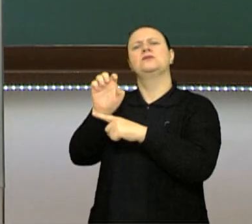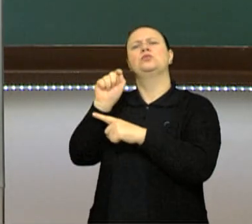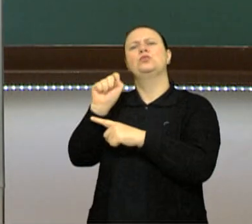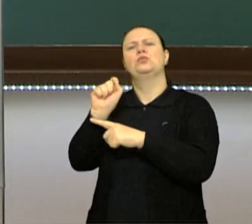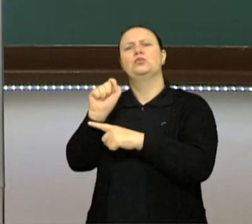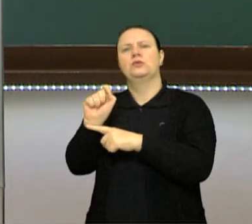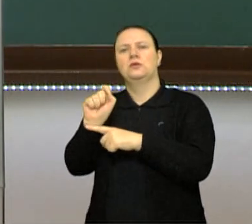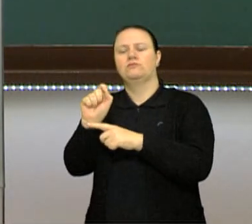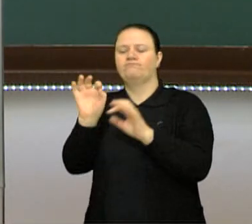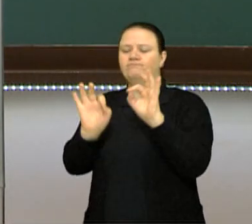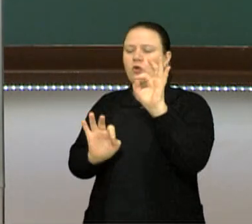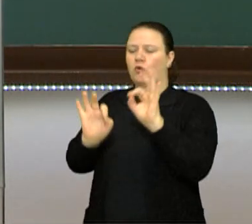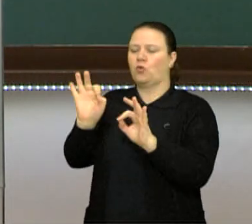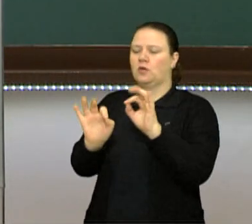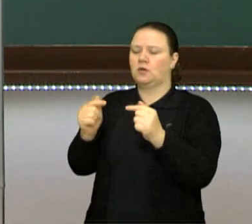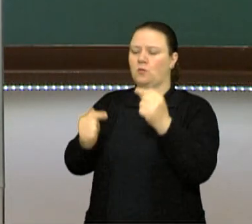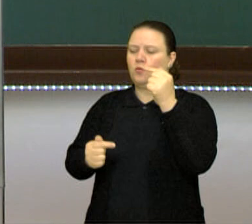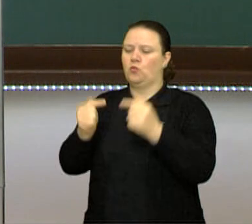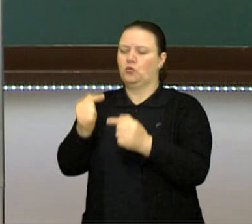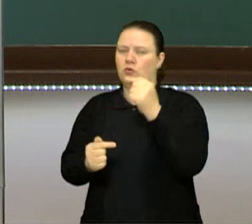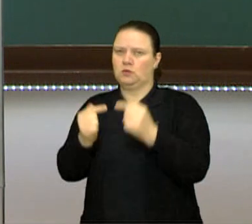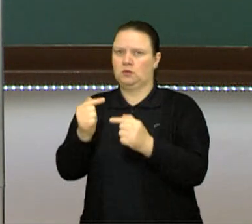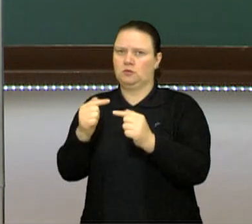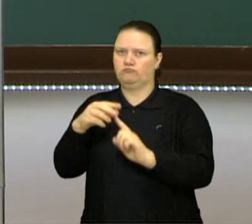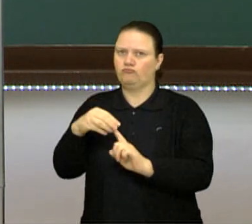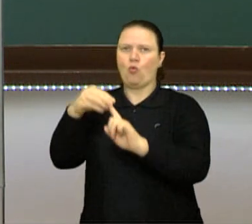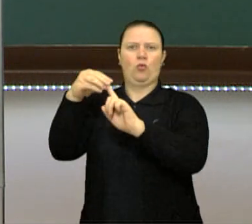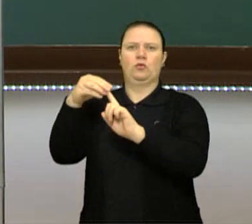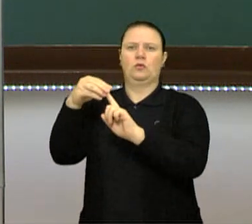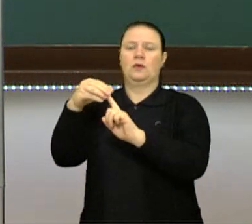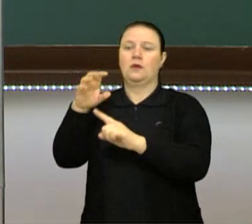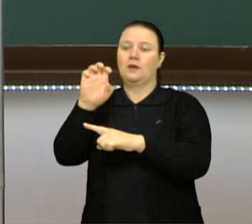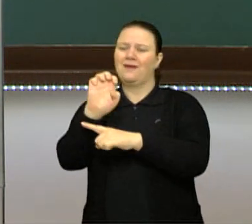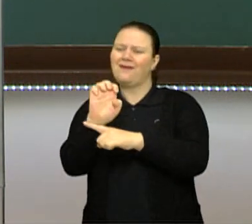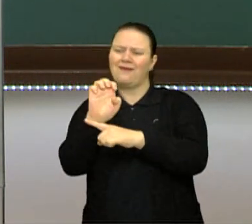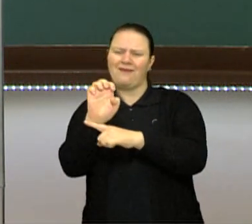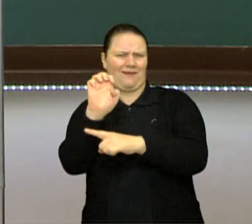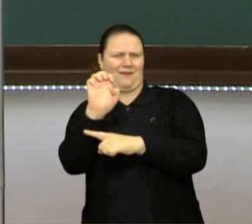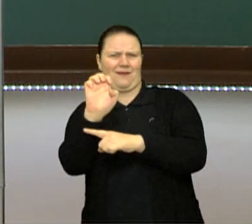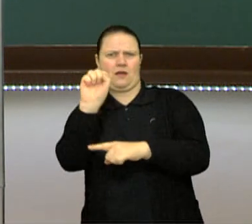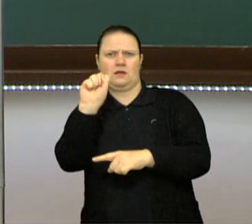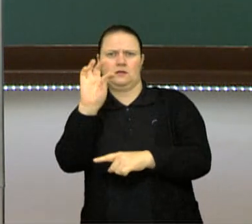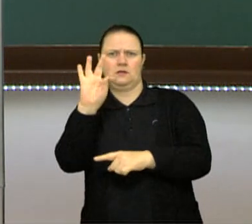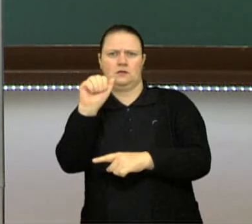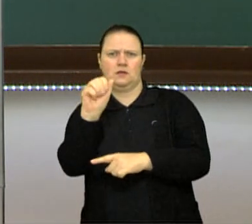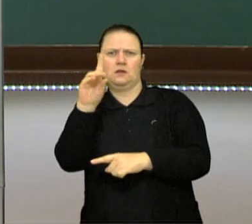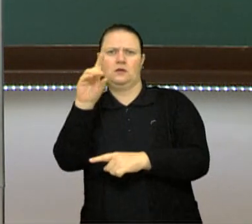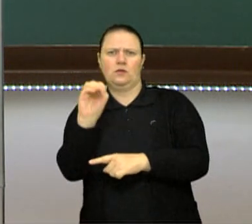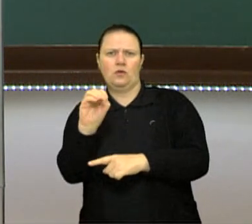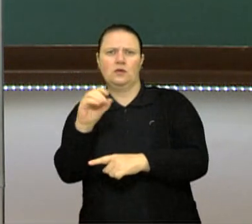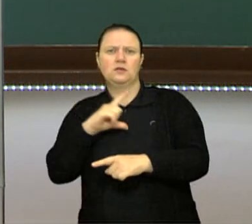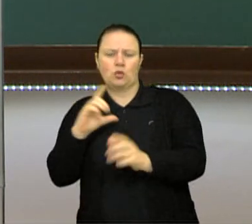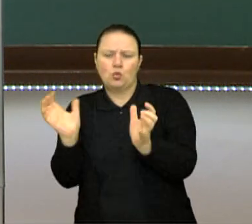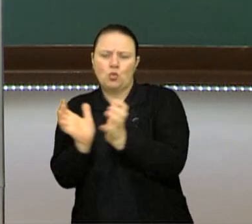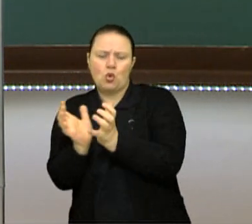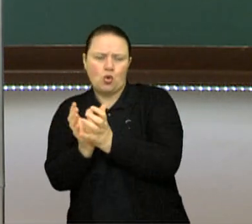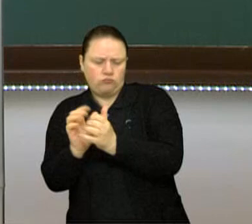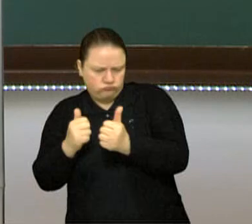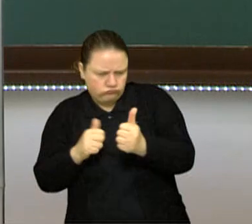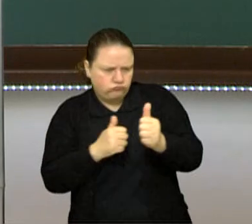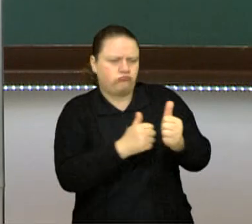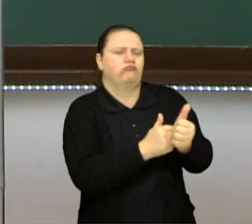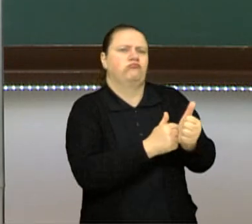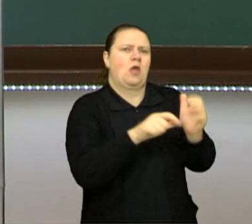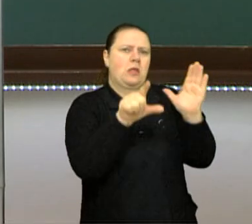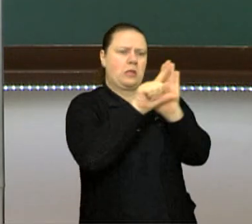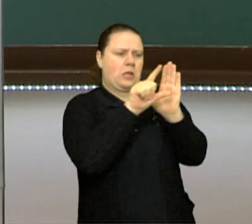política única. Então, quando você fala em Estado, é porque eu tenho um conjunto de pessoas que seguem uma determinada lei. Pode